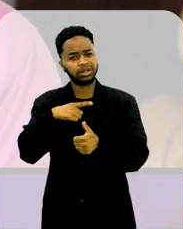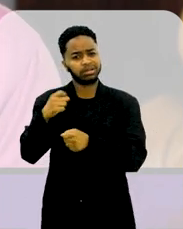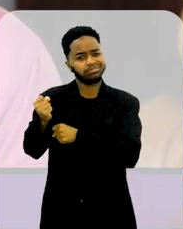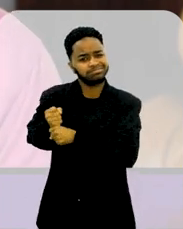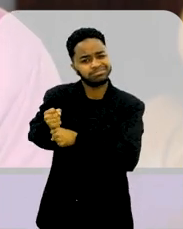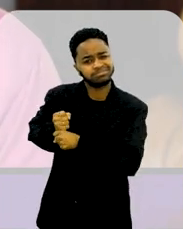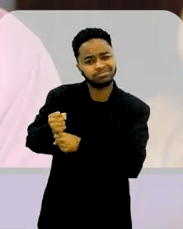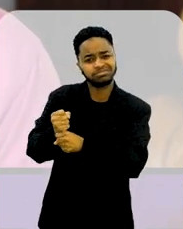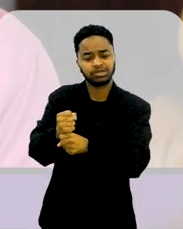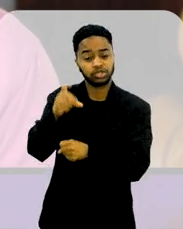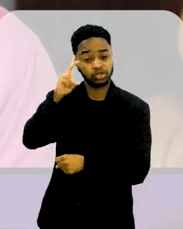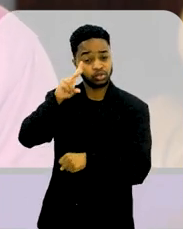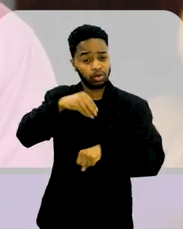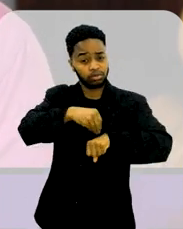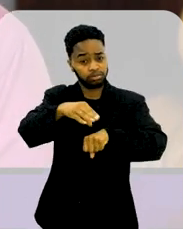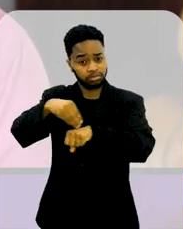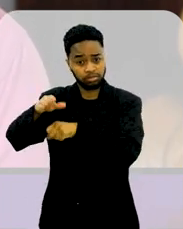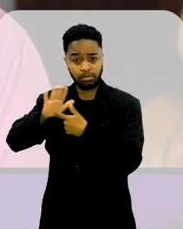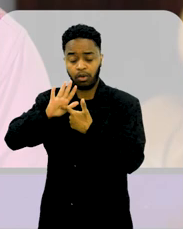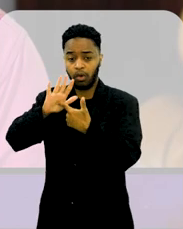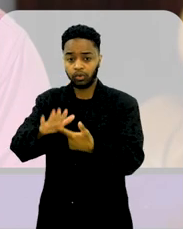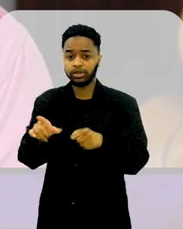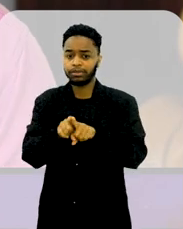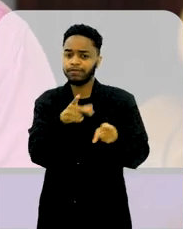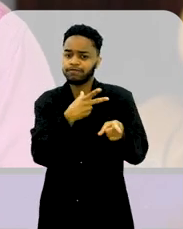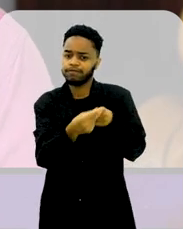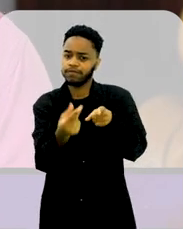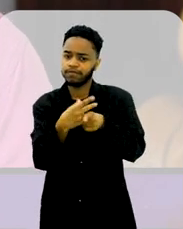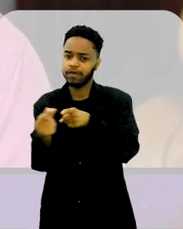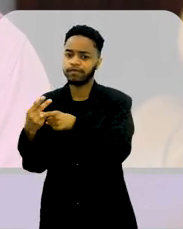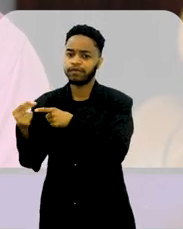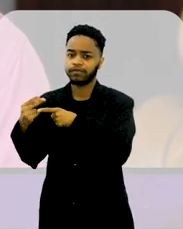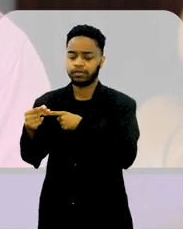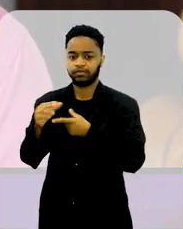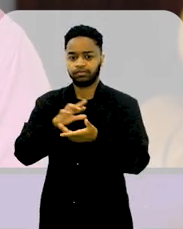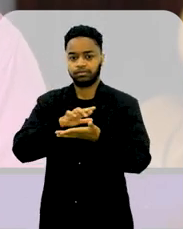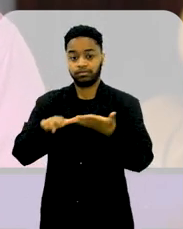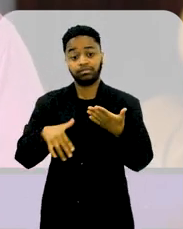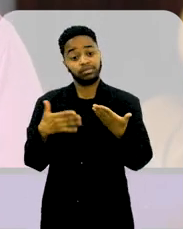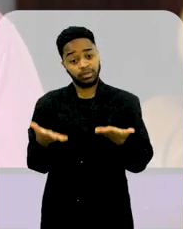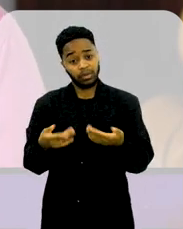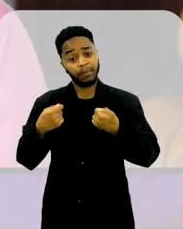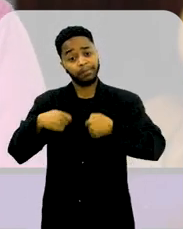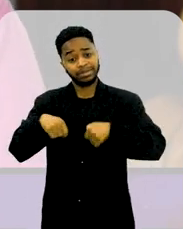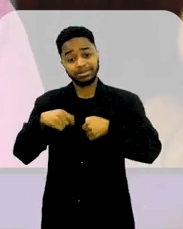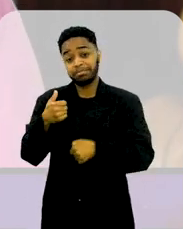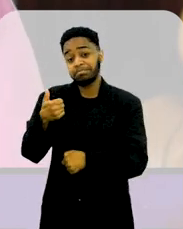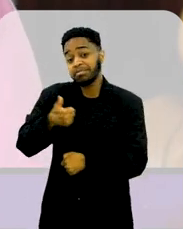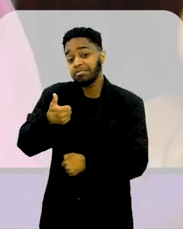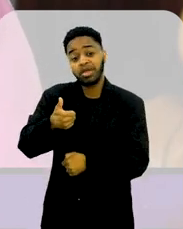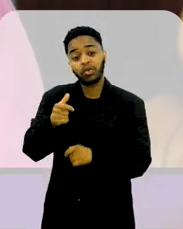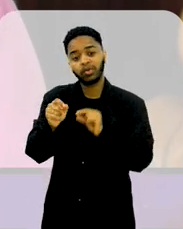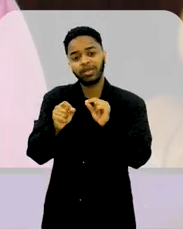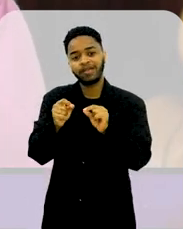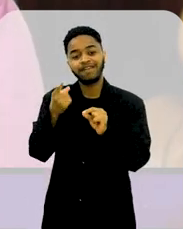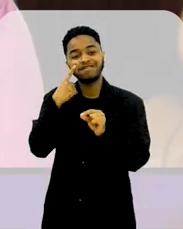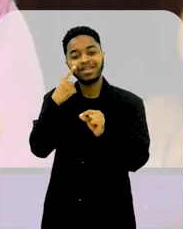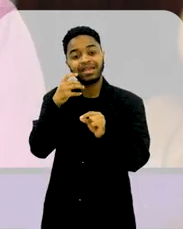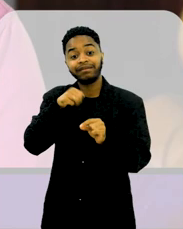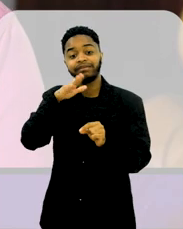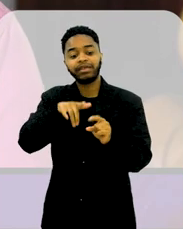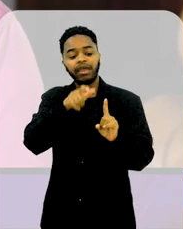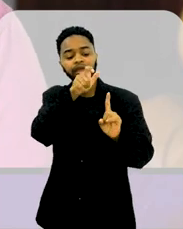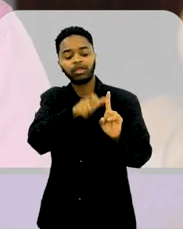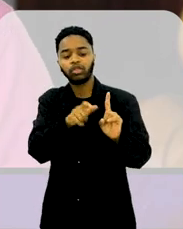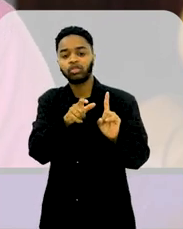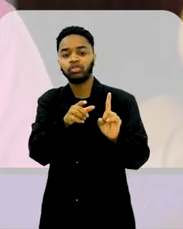de décadas passadas de conquistas de vitórias deveria primeiro ver qu